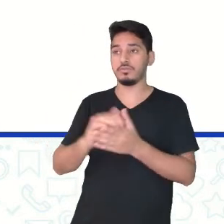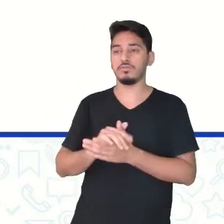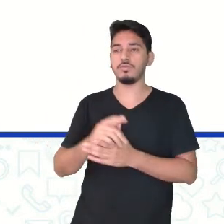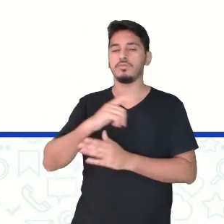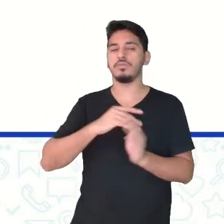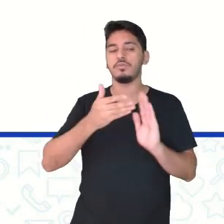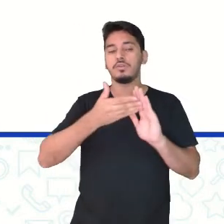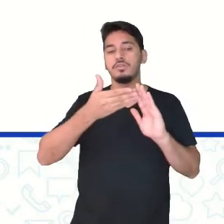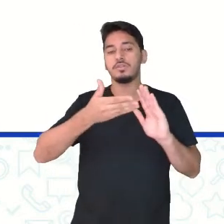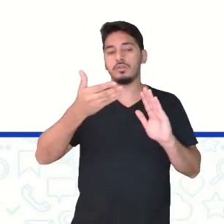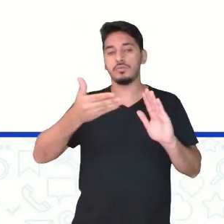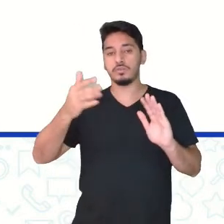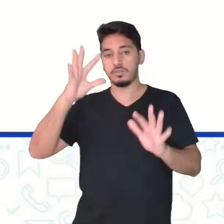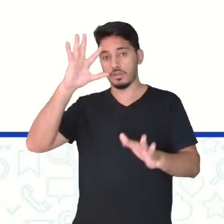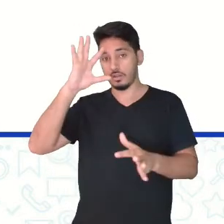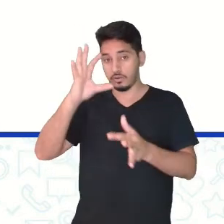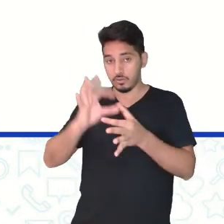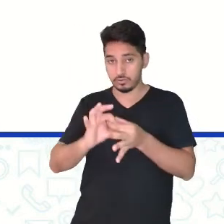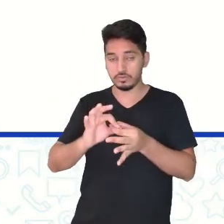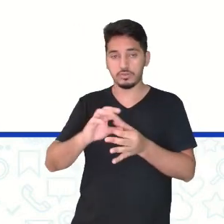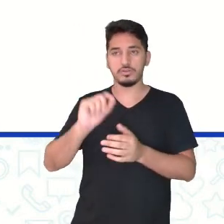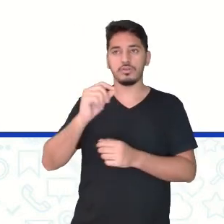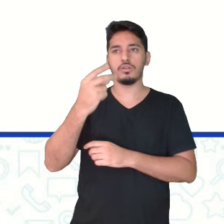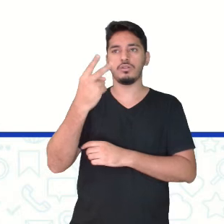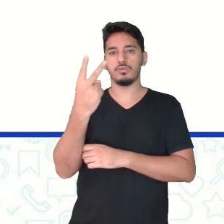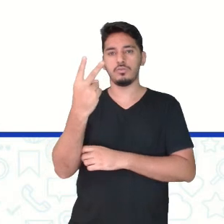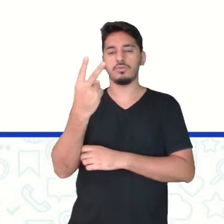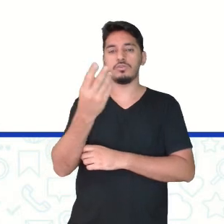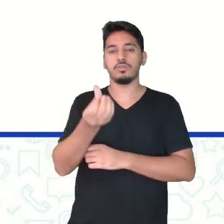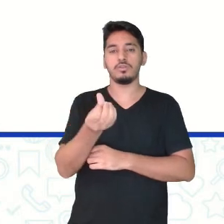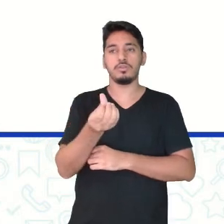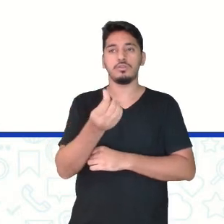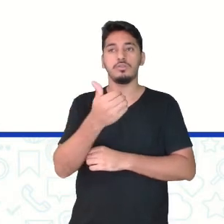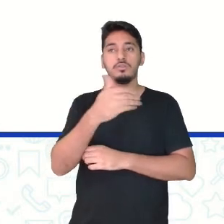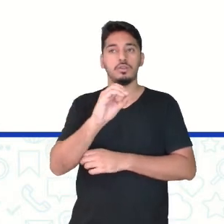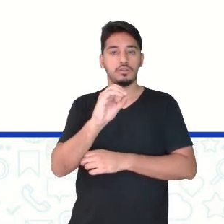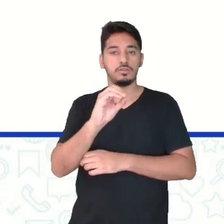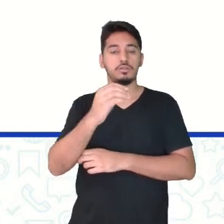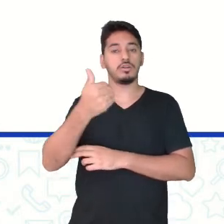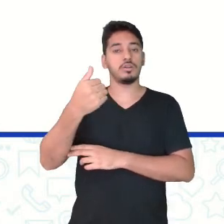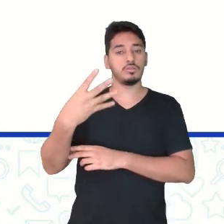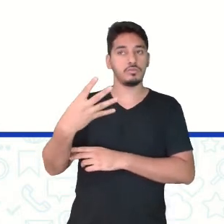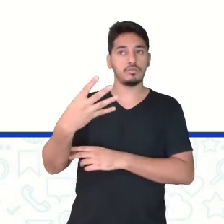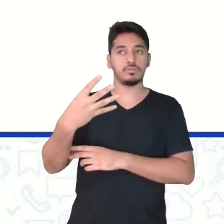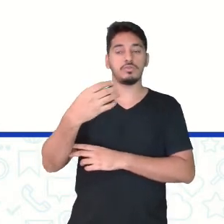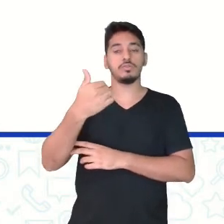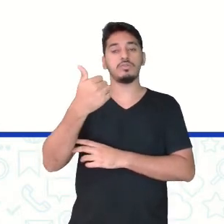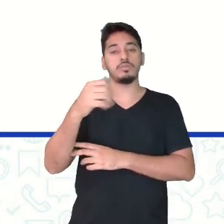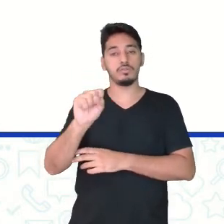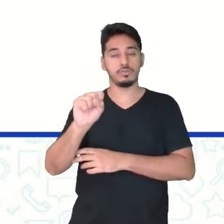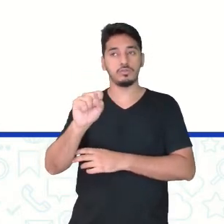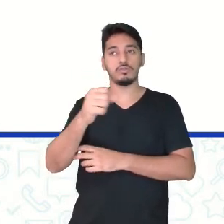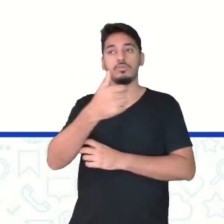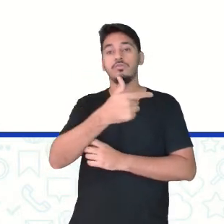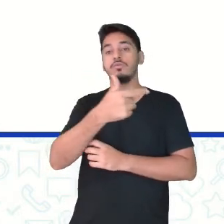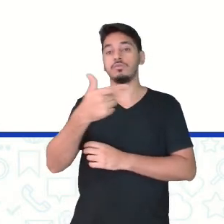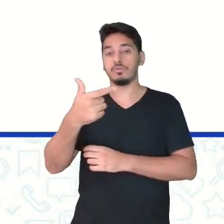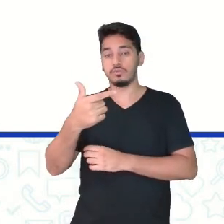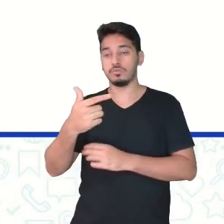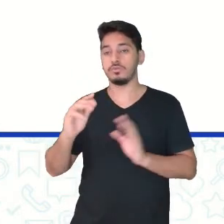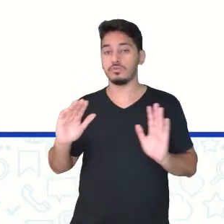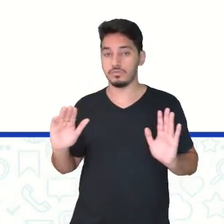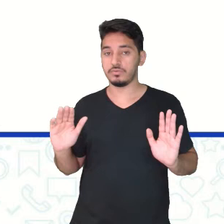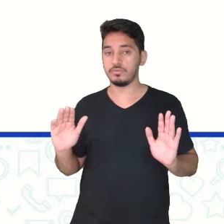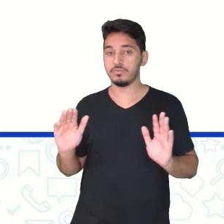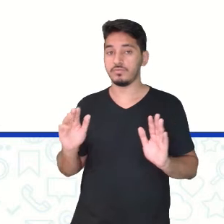tinha uma sequência lógica de 2, 6, 10, 14, 18,